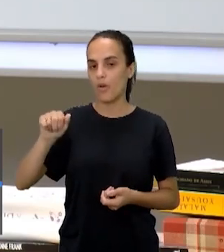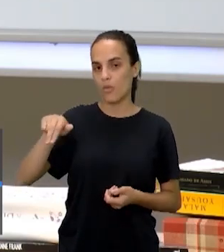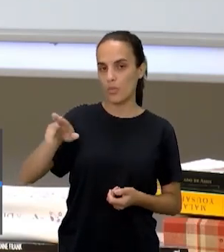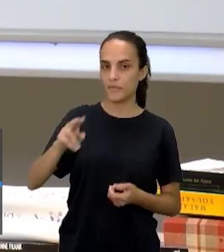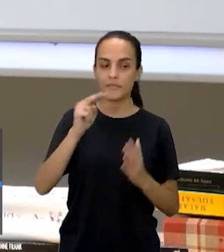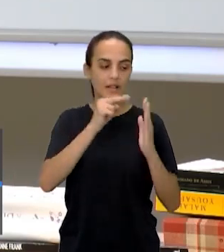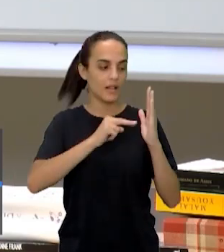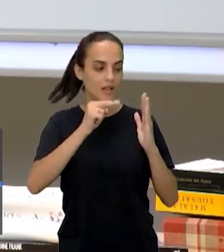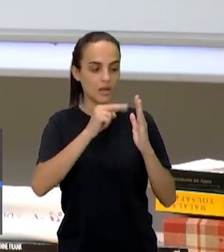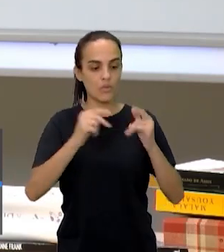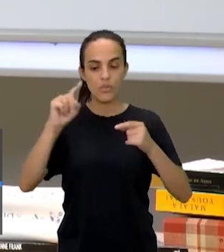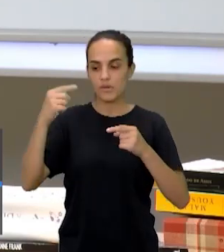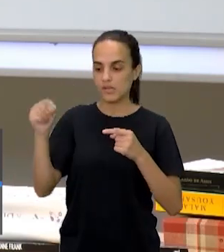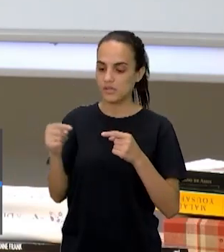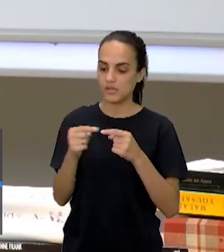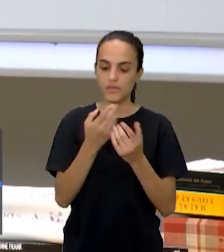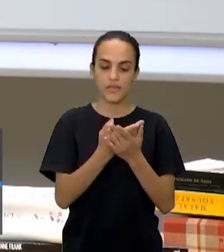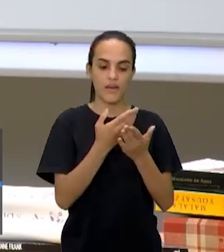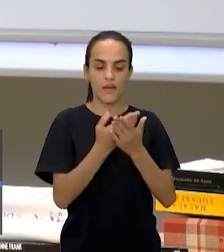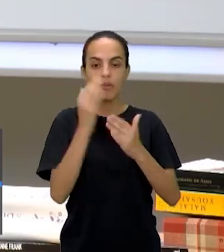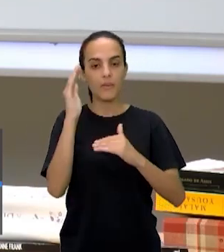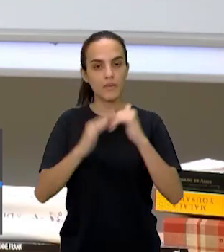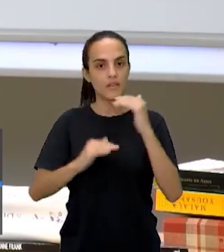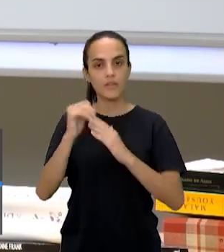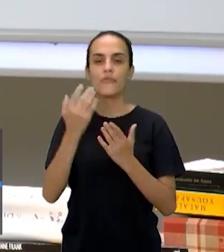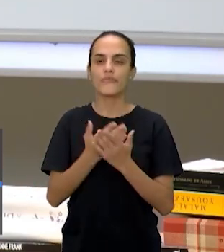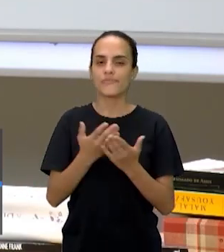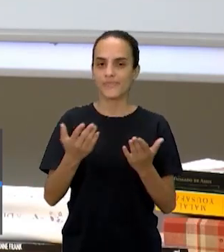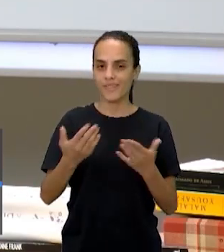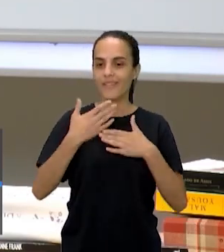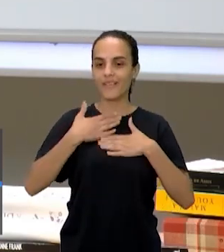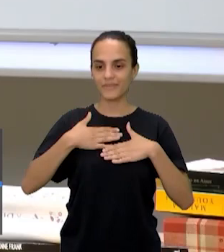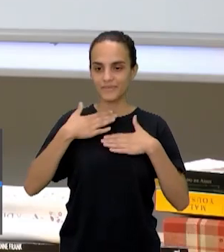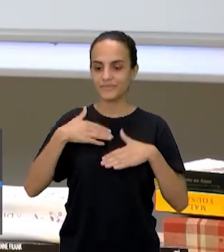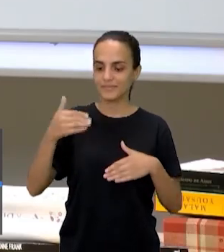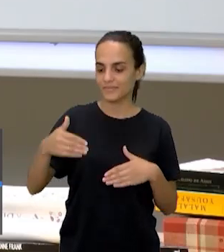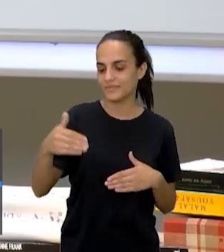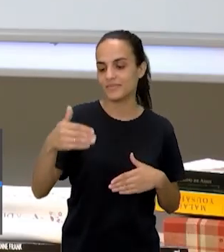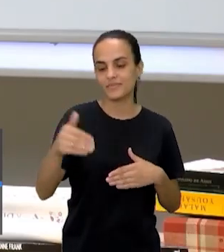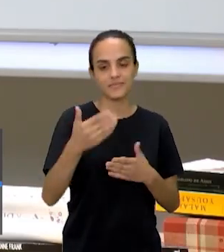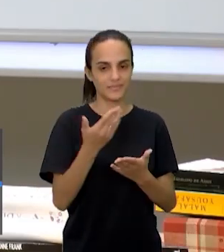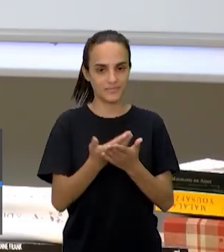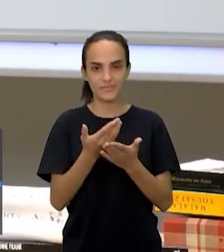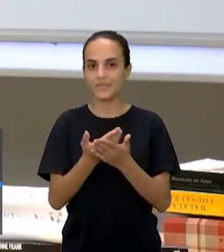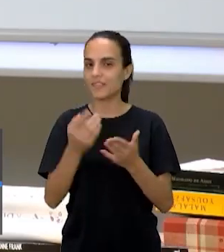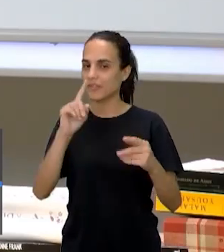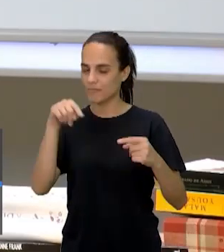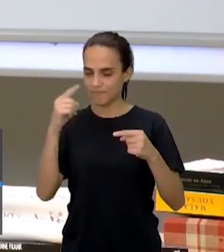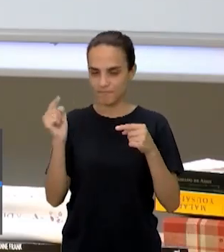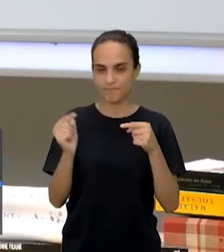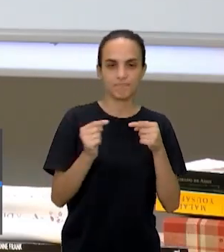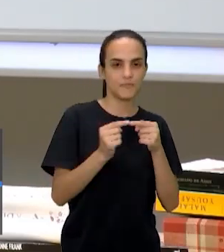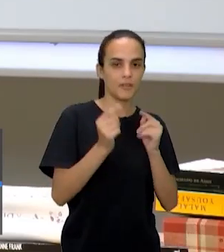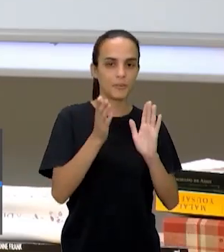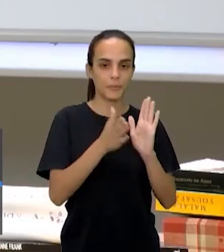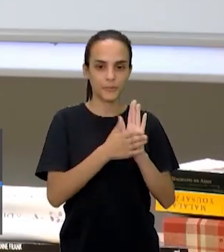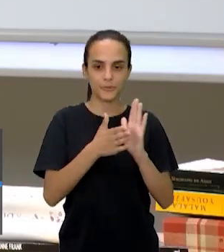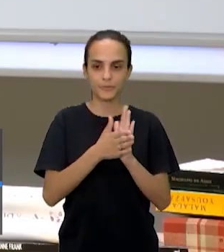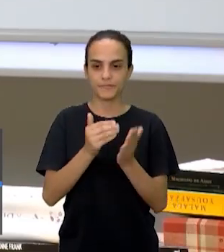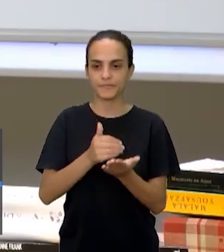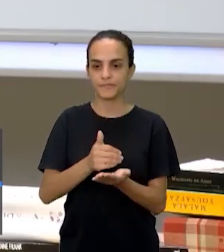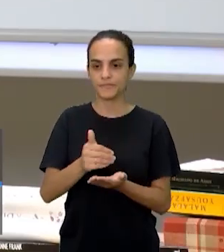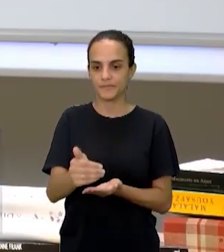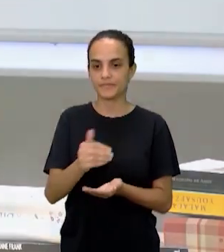aula e a habilidade e vocês fiquem tranquilos que ao longo da aula a gente vai alcançar o objetivo proposto aí agora no início. Vamos